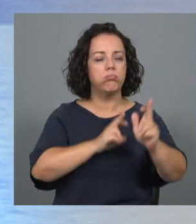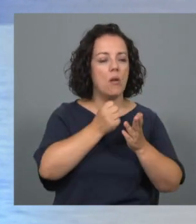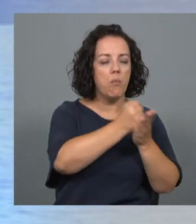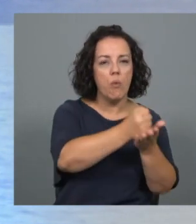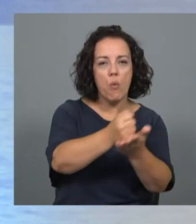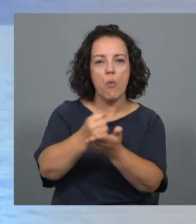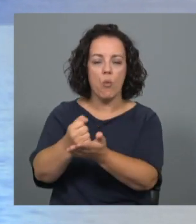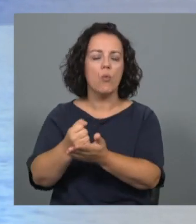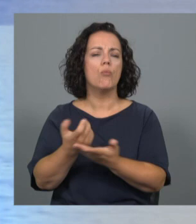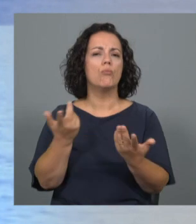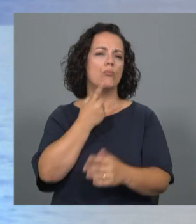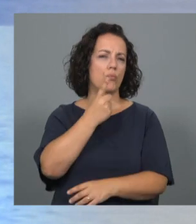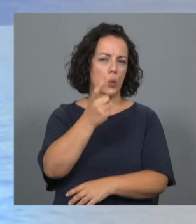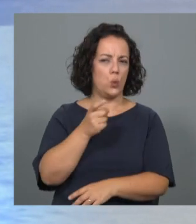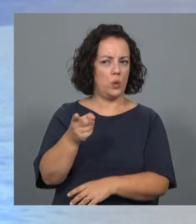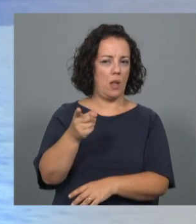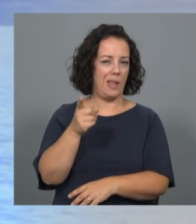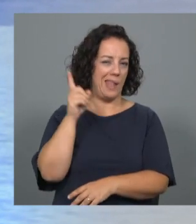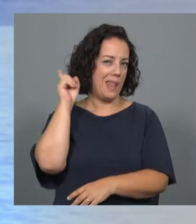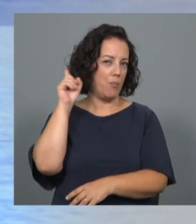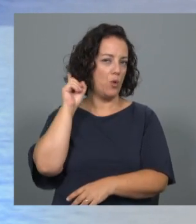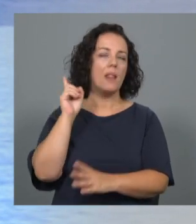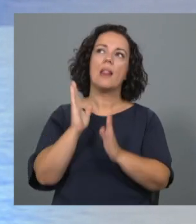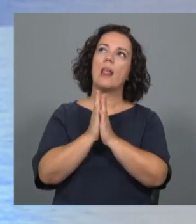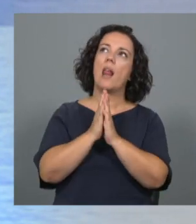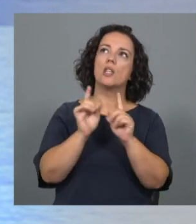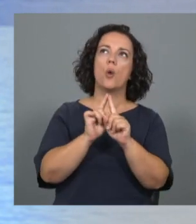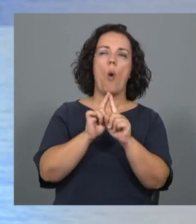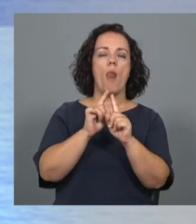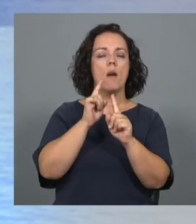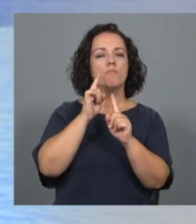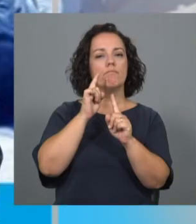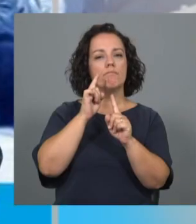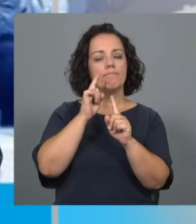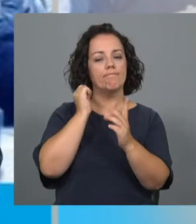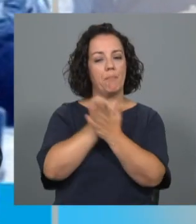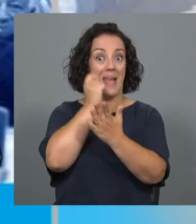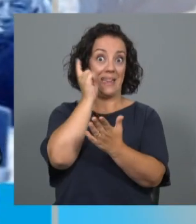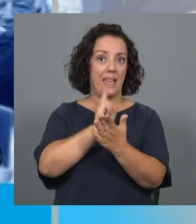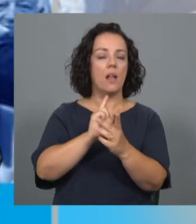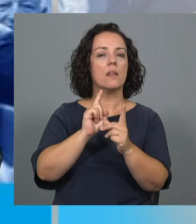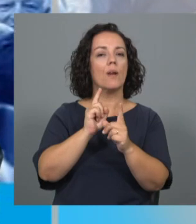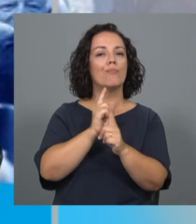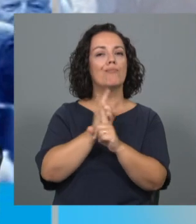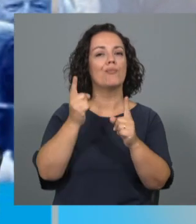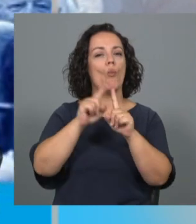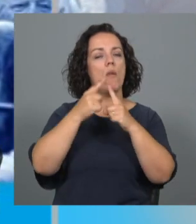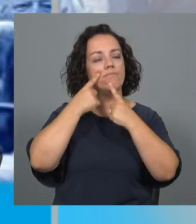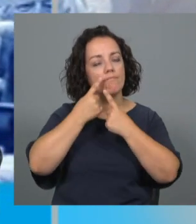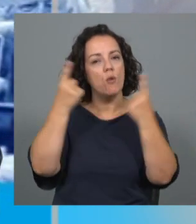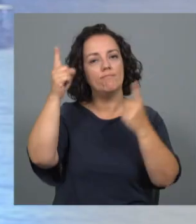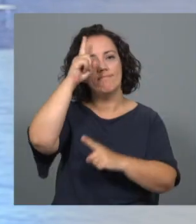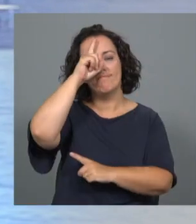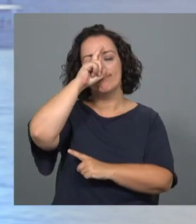é importante que a Igreja recorde esta sua dimensão missionária, que vai muito além daqueles, como o Padre